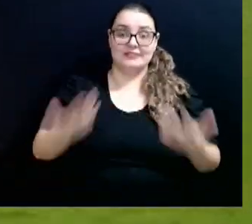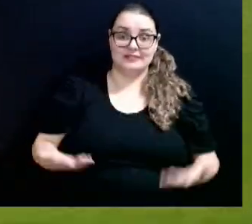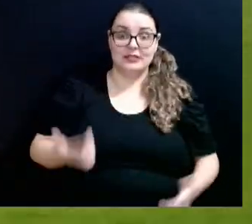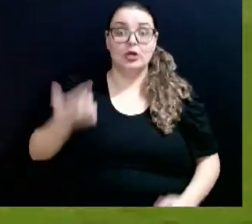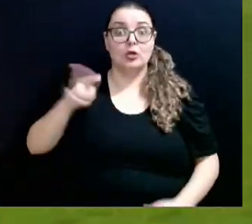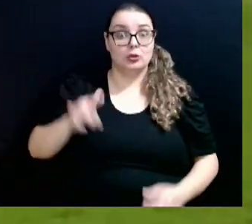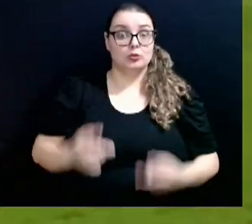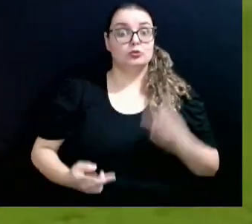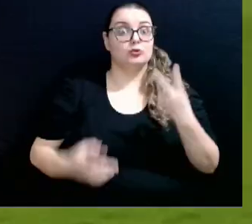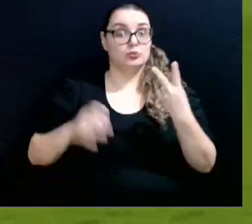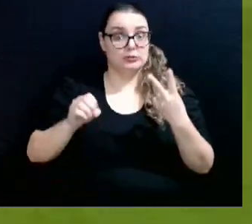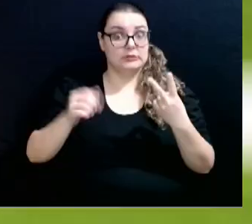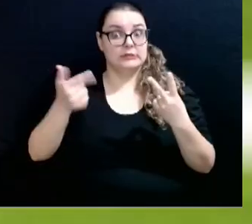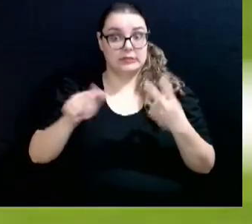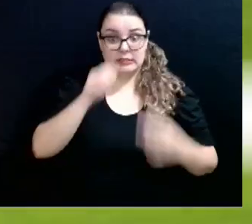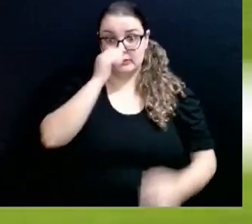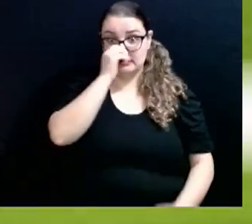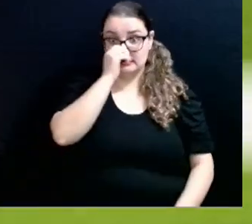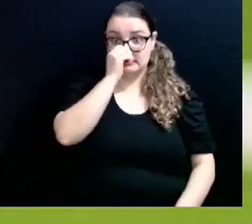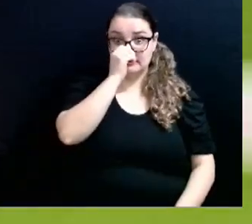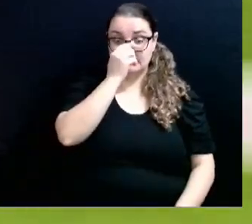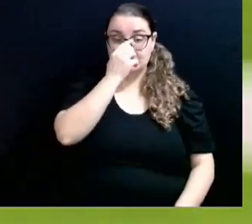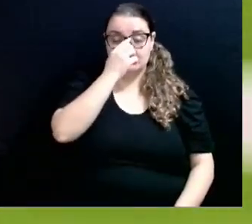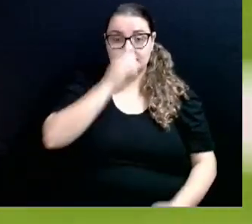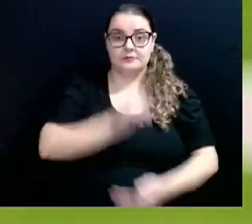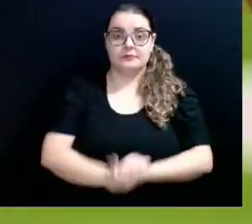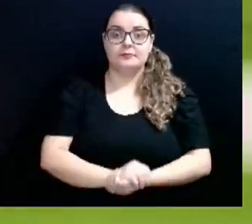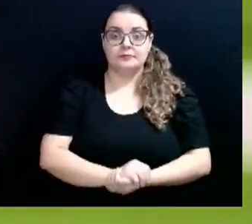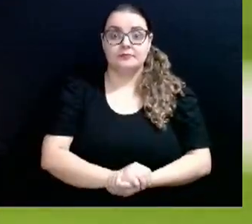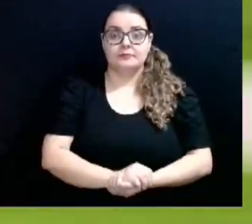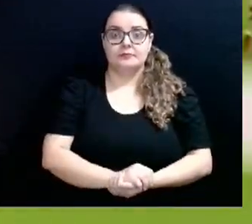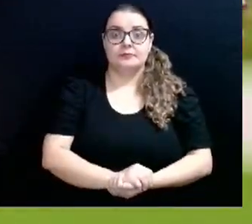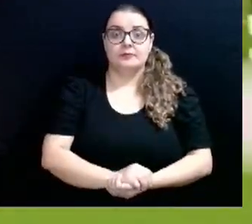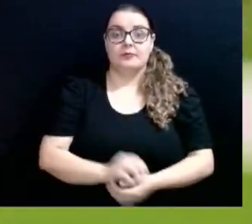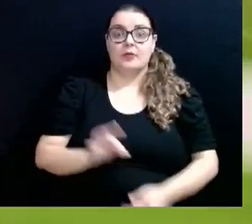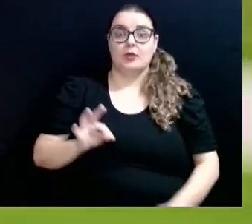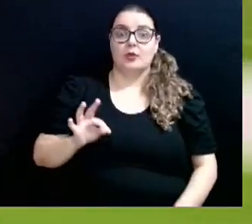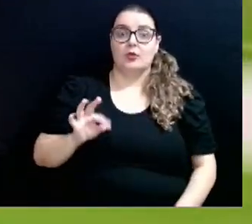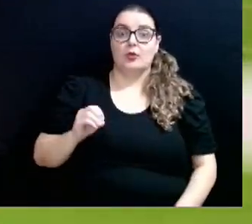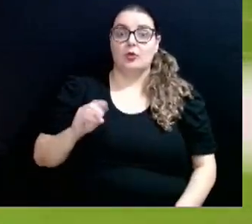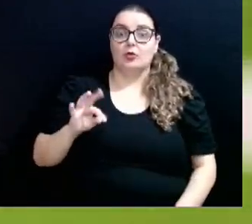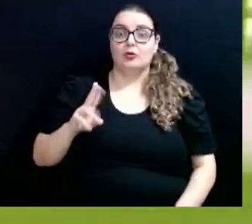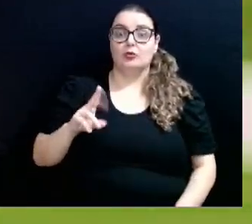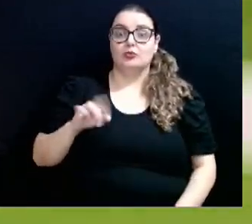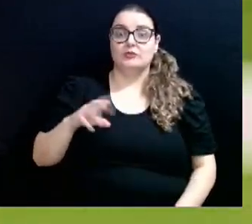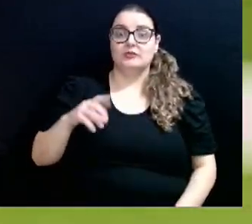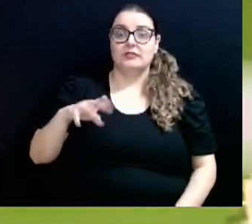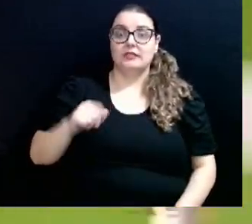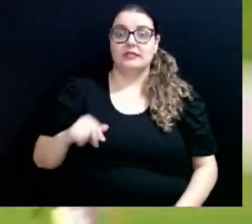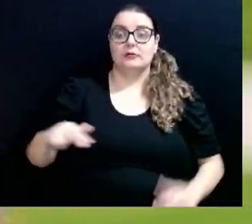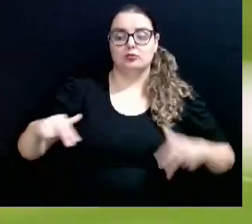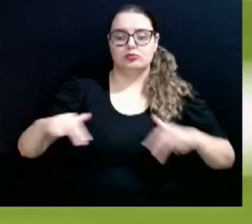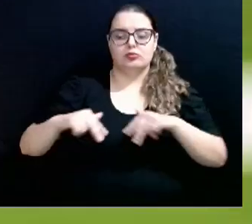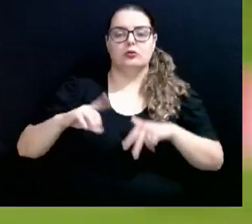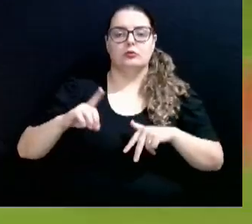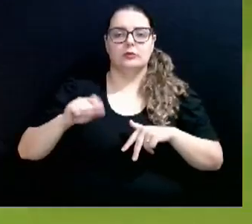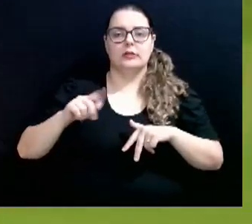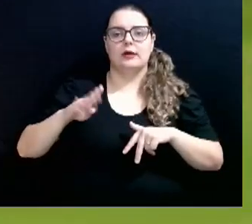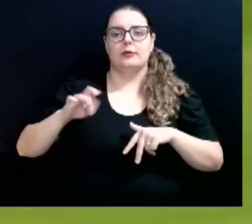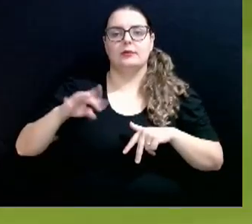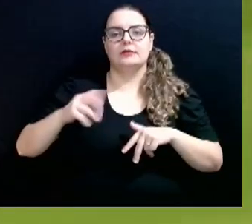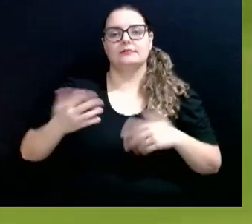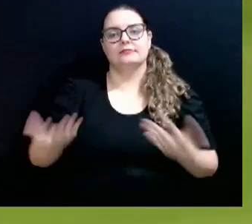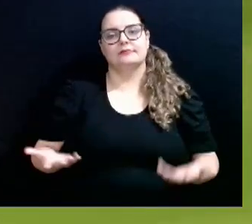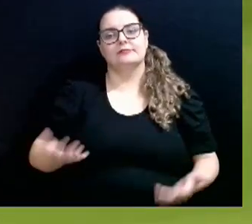2-0. O Tussânia saiu cara a cara com Dalberson, mas era a tarde do goleiro